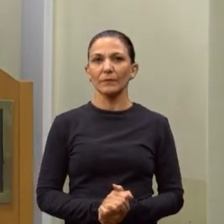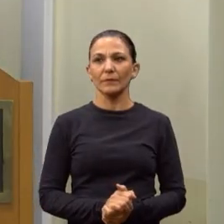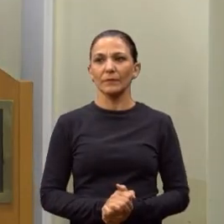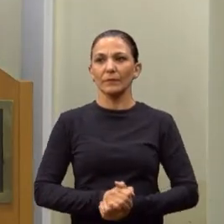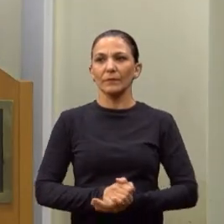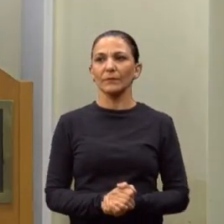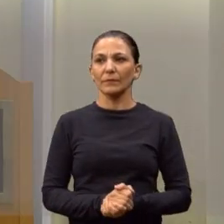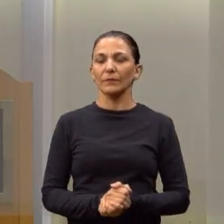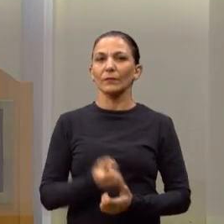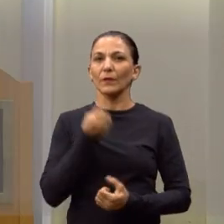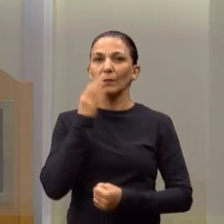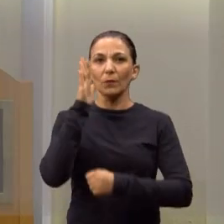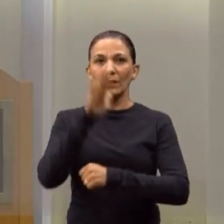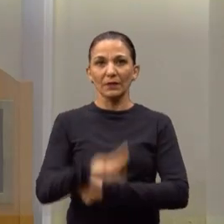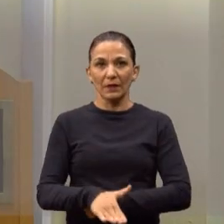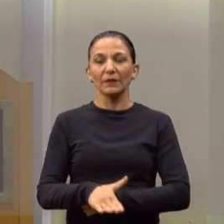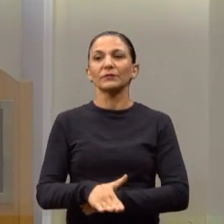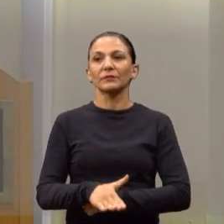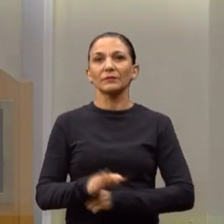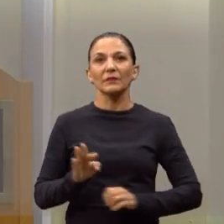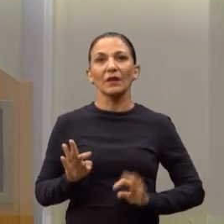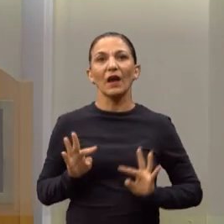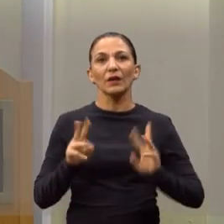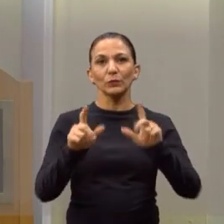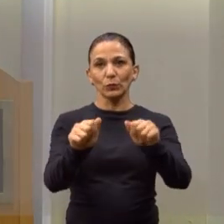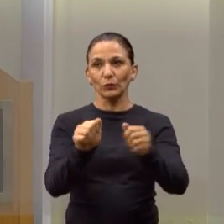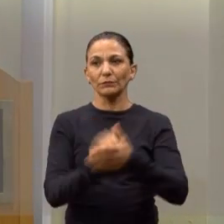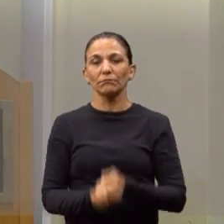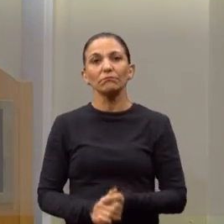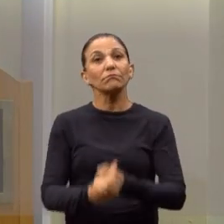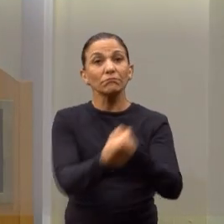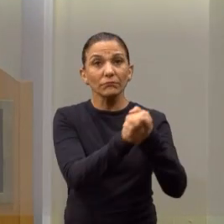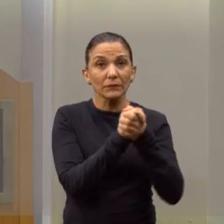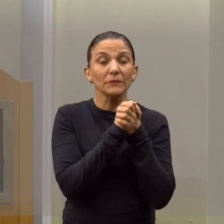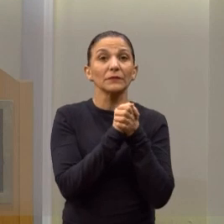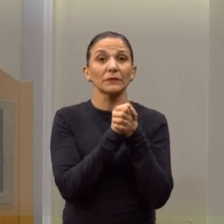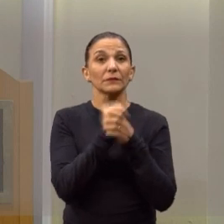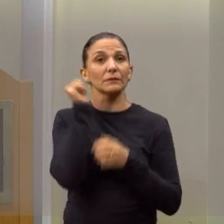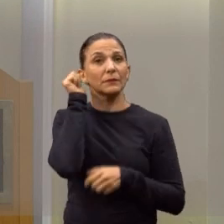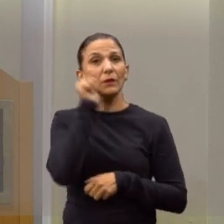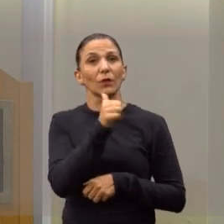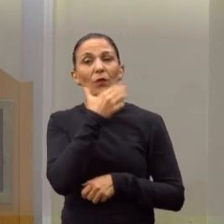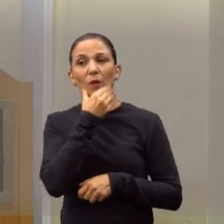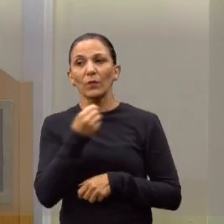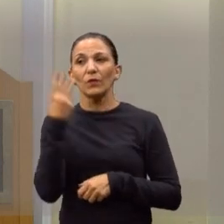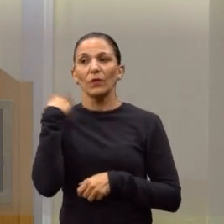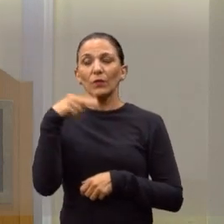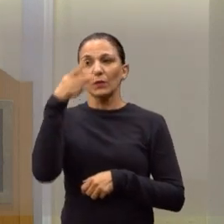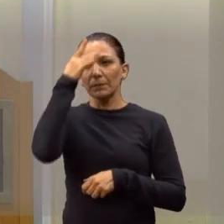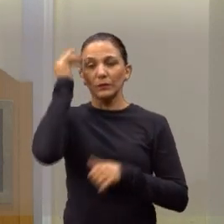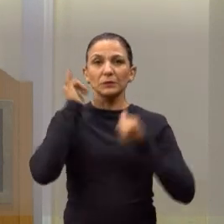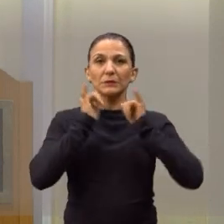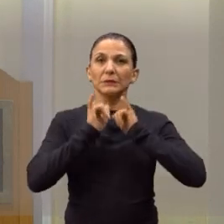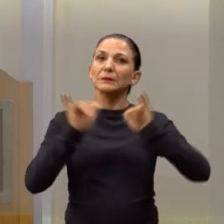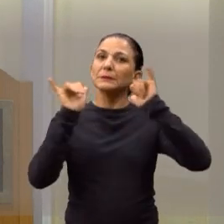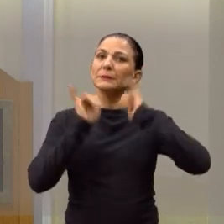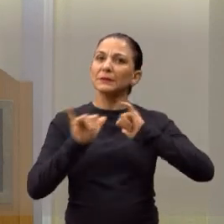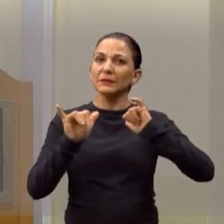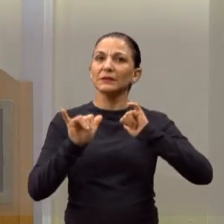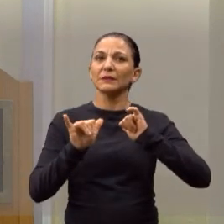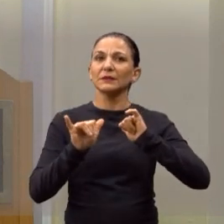Bom, boa tarde a todos e a todas. Queria cumprimentar todos os vereadores, vereadoras presentes, a imprensa, a Cidade John que está aqui